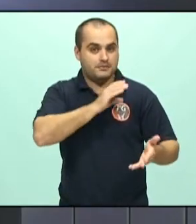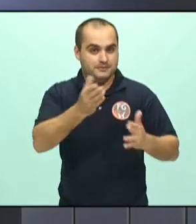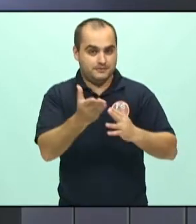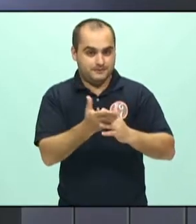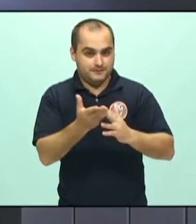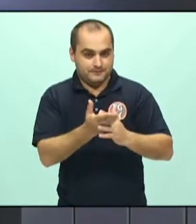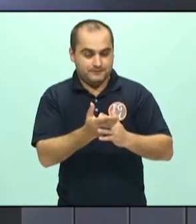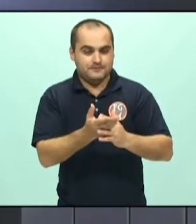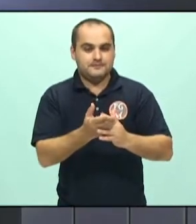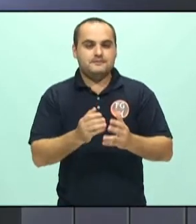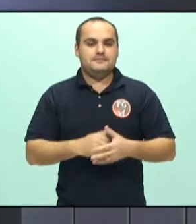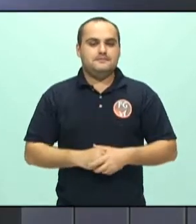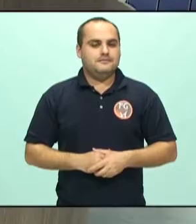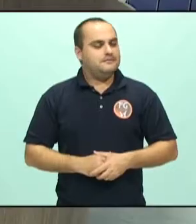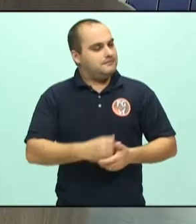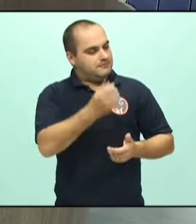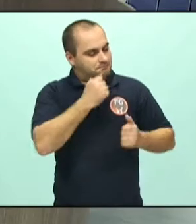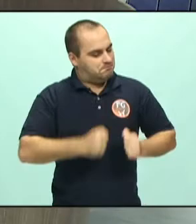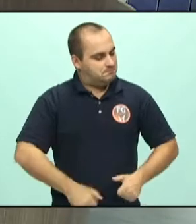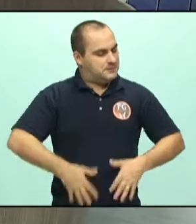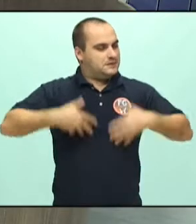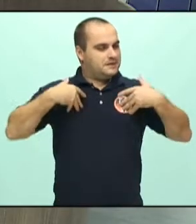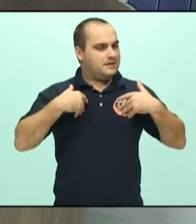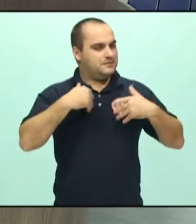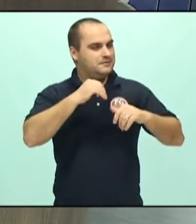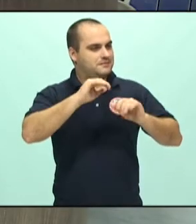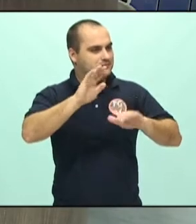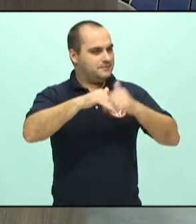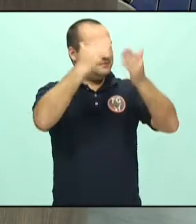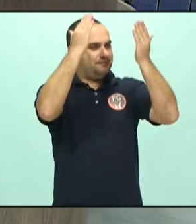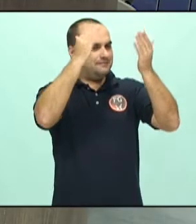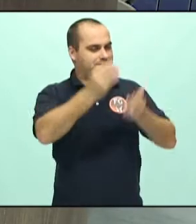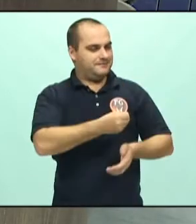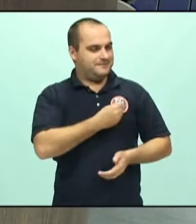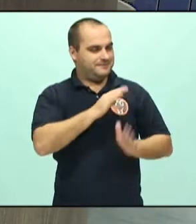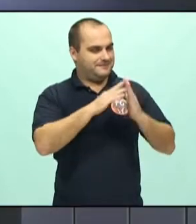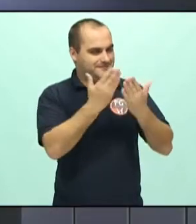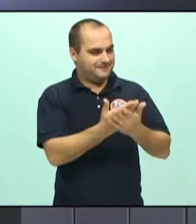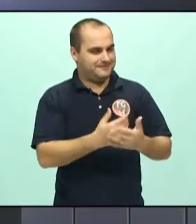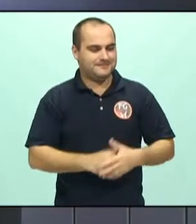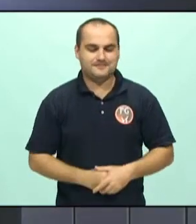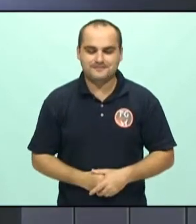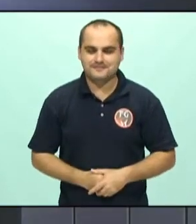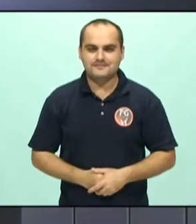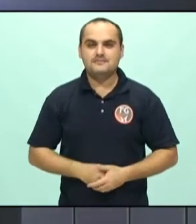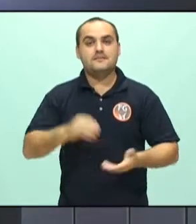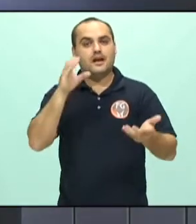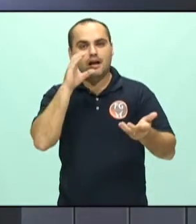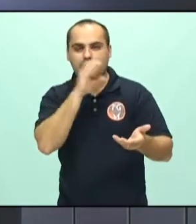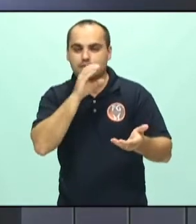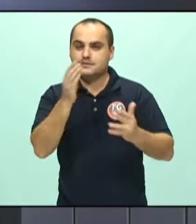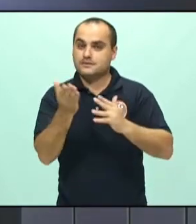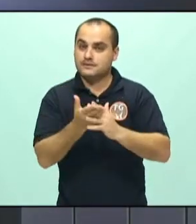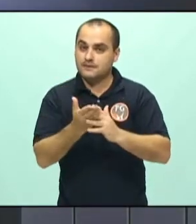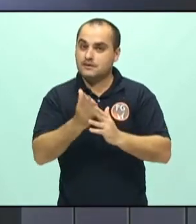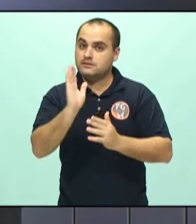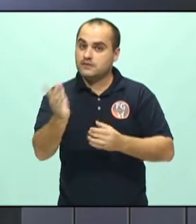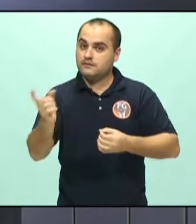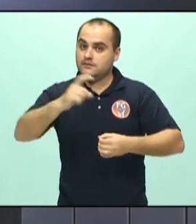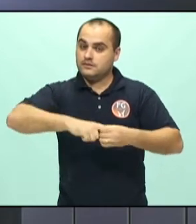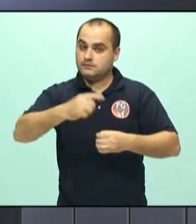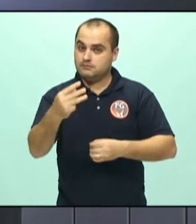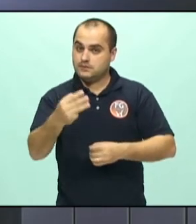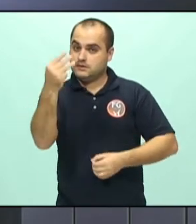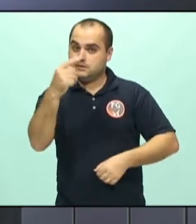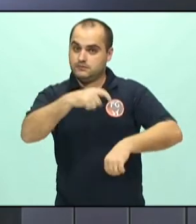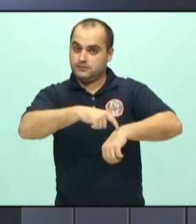intervalo e sucesso lá na escola. Nós vamos para mais um rápido intervalo, já voltamos com a terceira